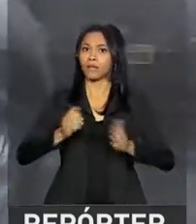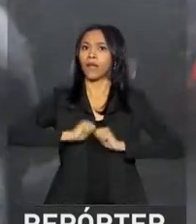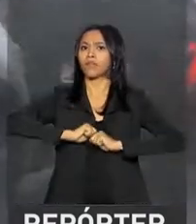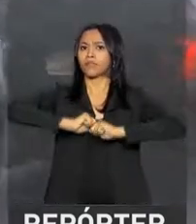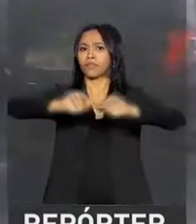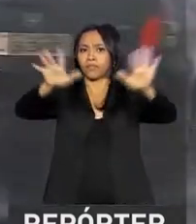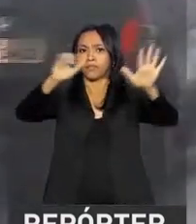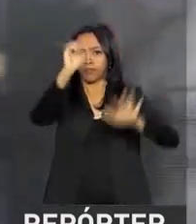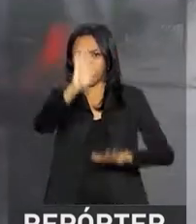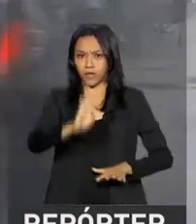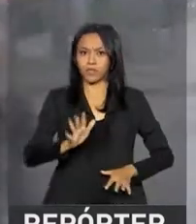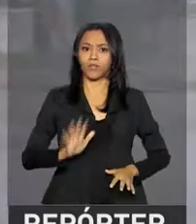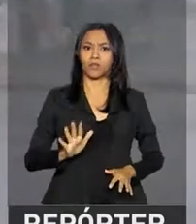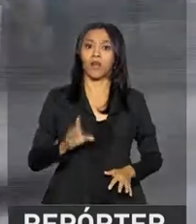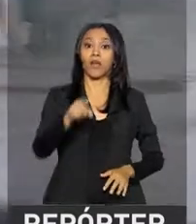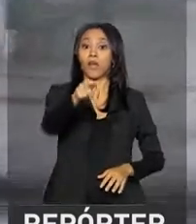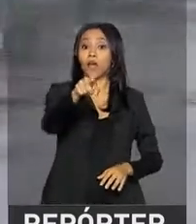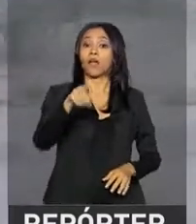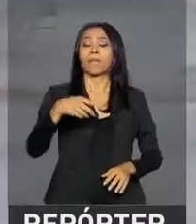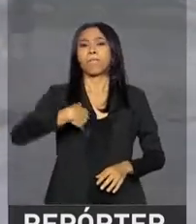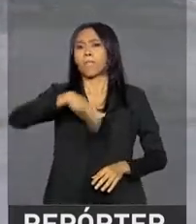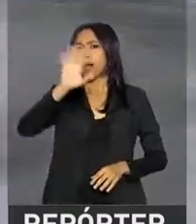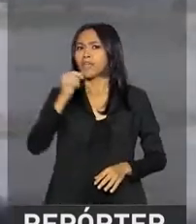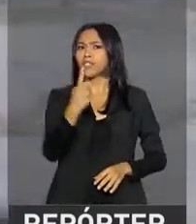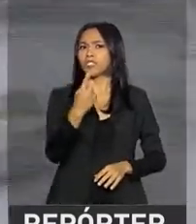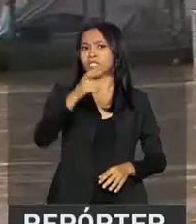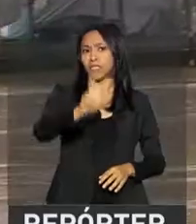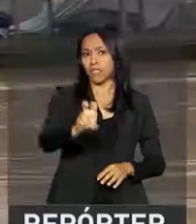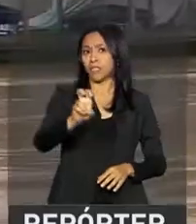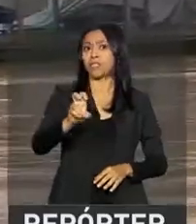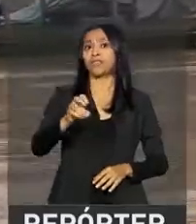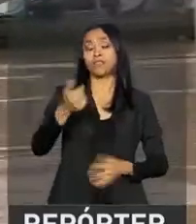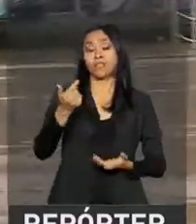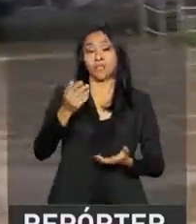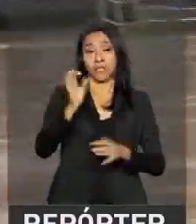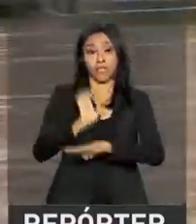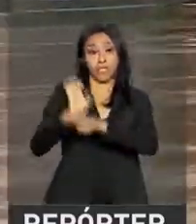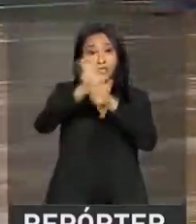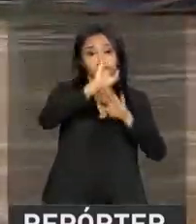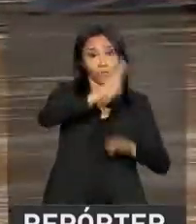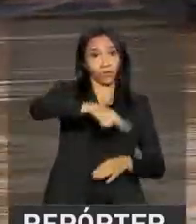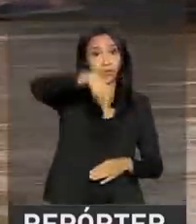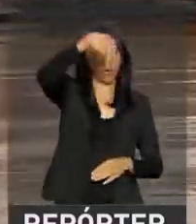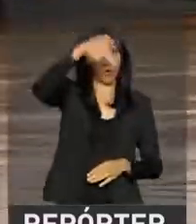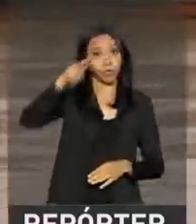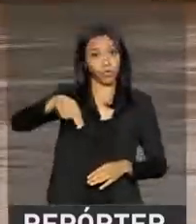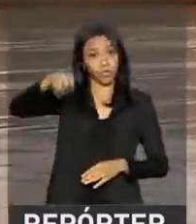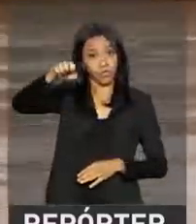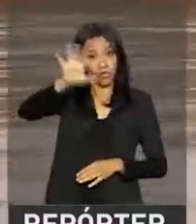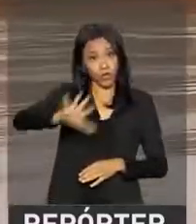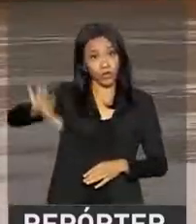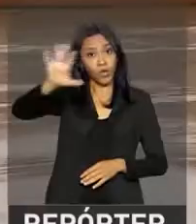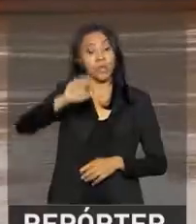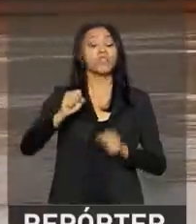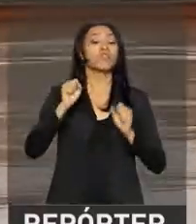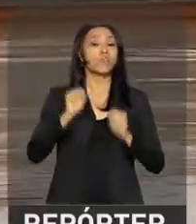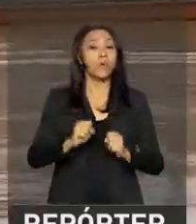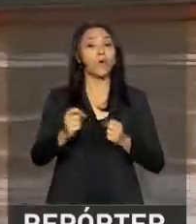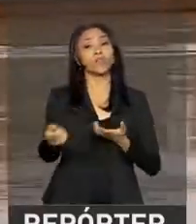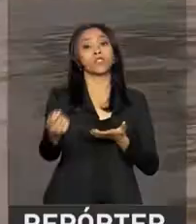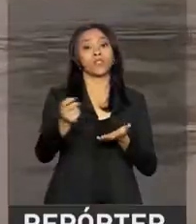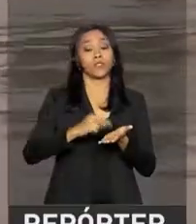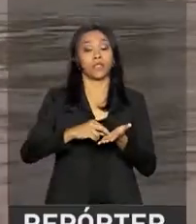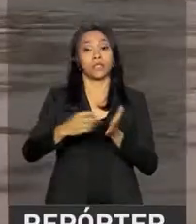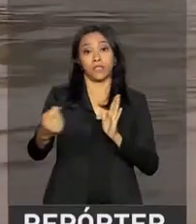nesta segunda feira chega aos moradores de mais de 15 estados do norte e nordeste que podem se cadastrar para receber alertas de inundações